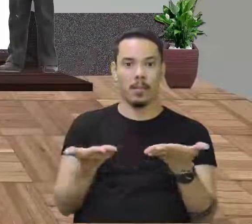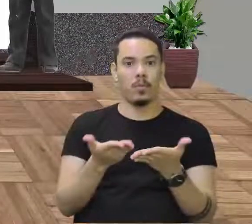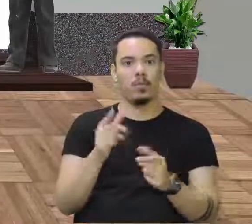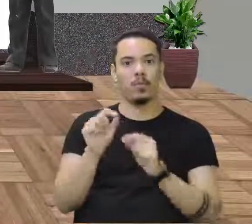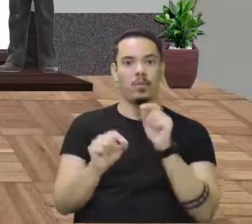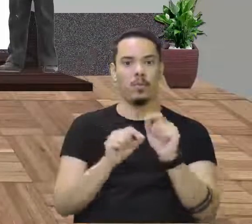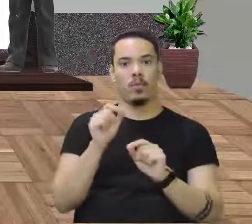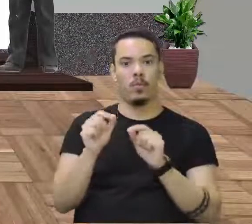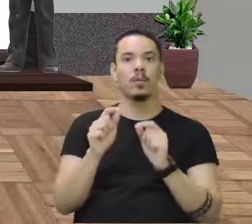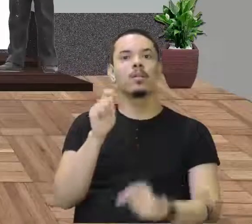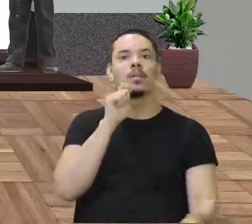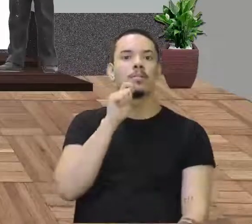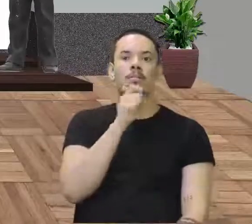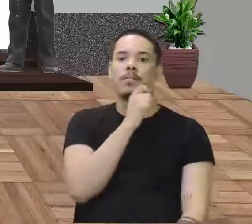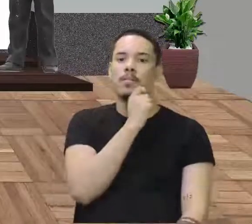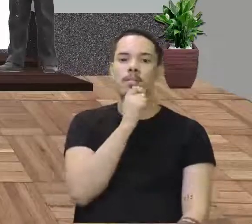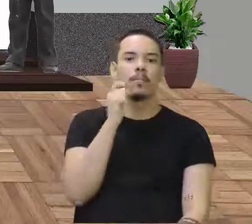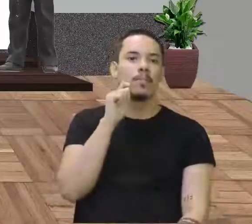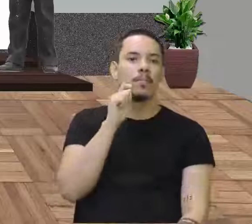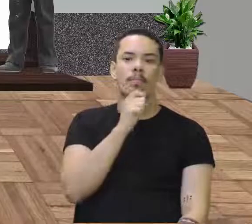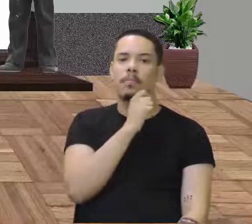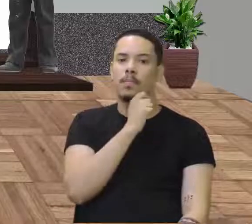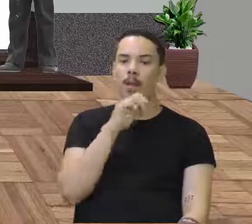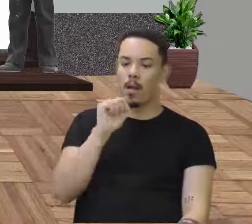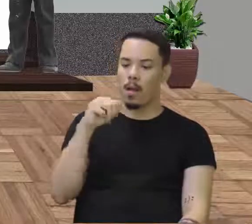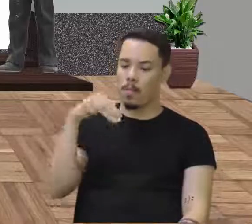o território federal do Amapá.